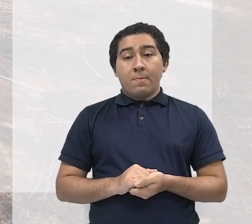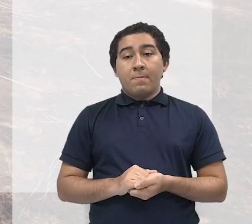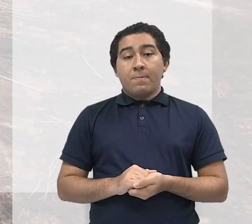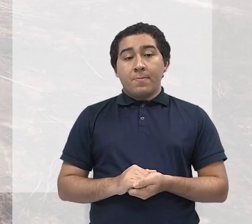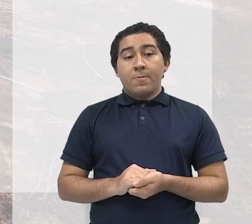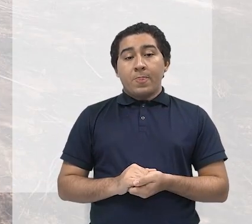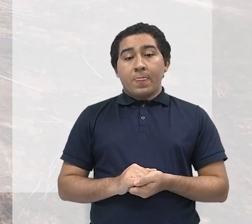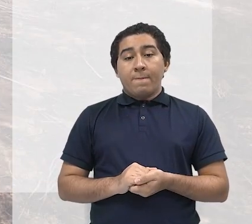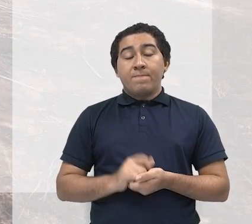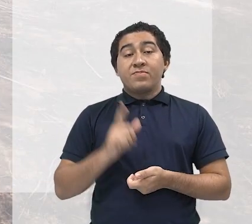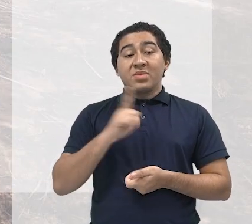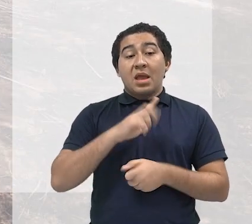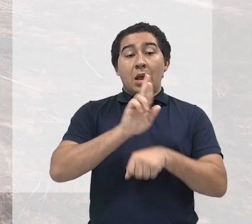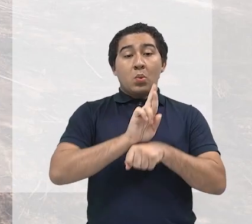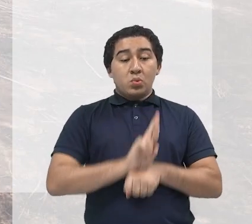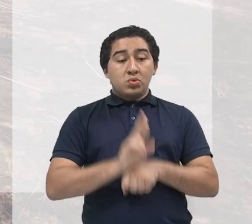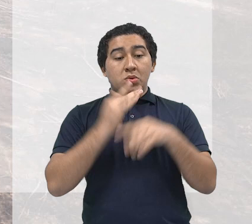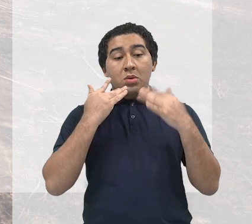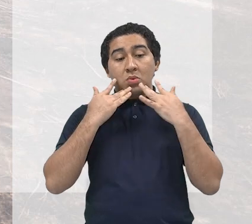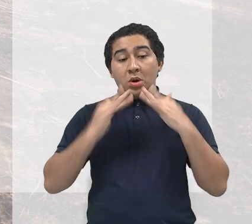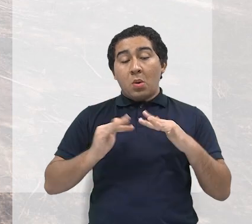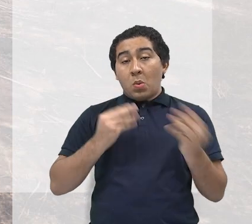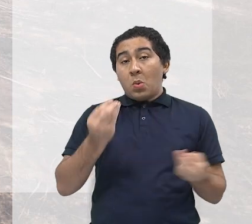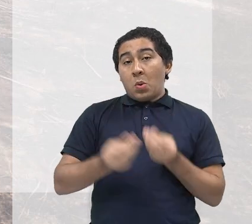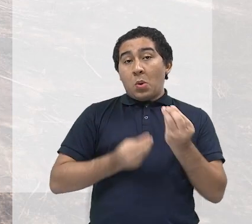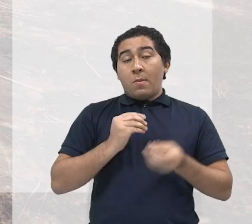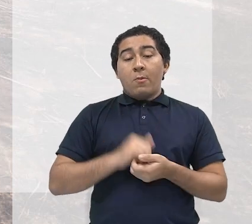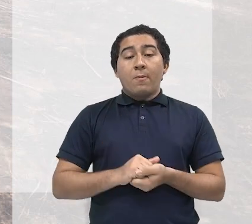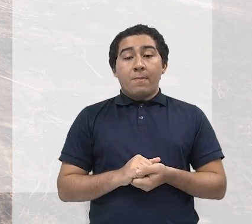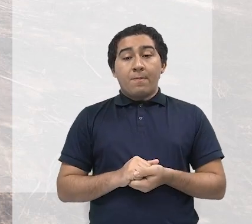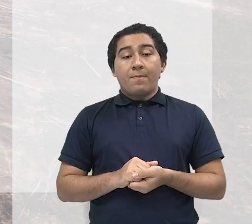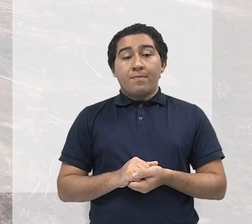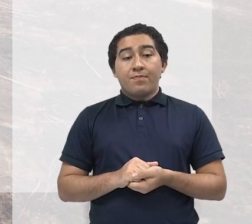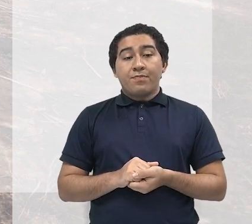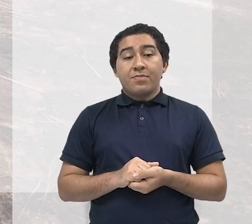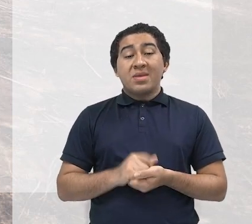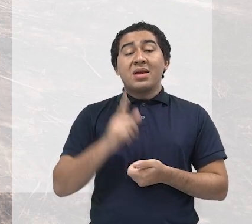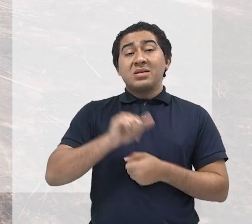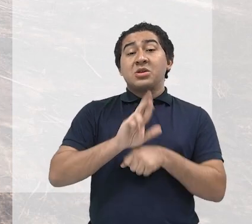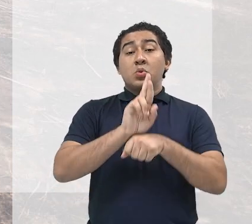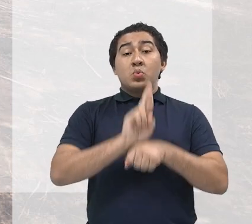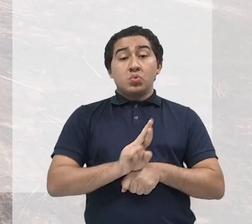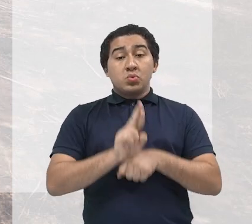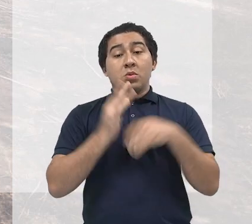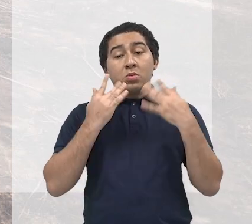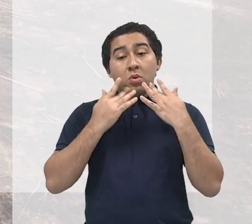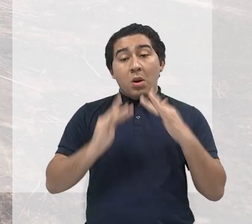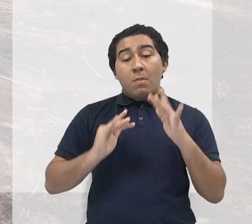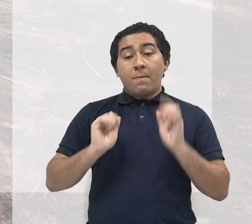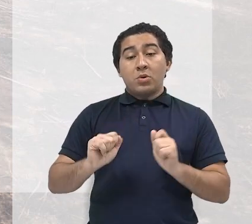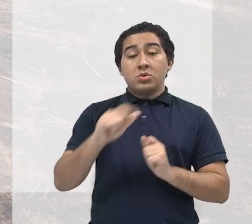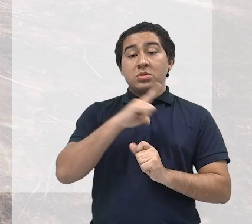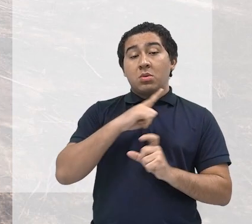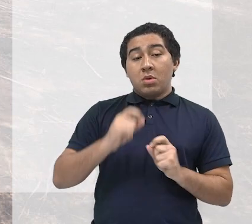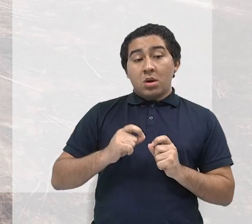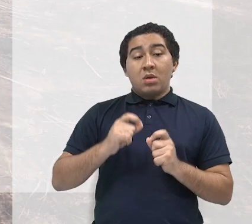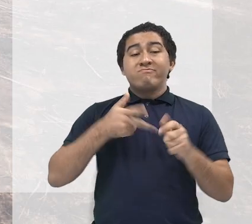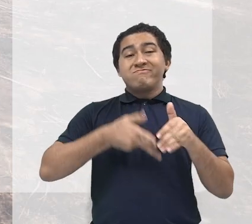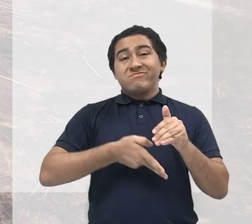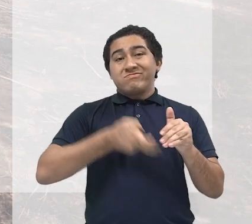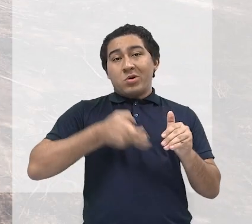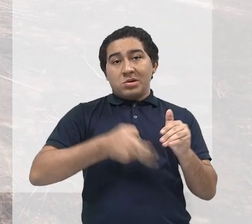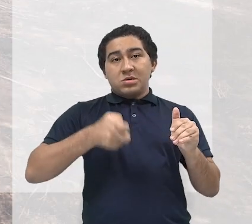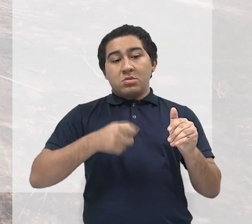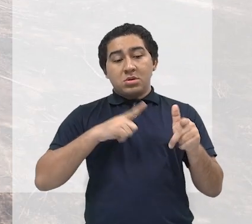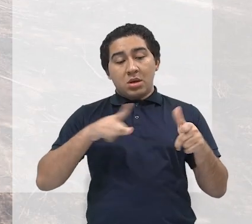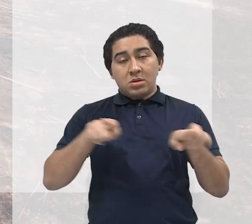de recursos naturais. A demanda por recursos naturais pode levar à exploração insustentável